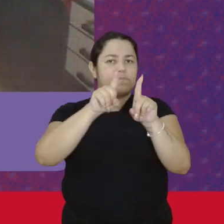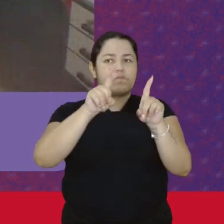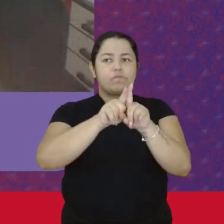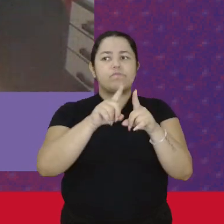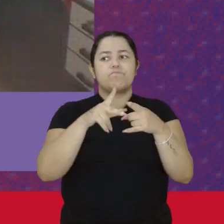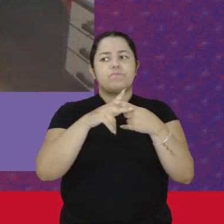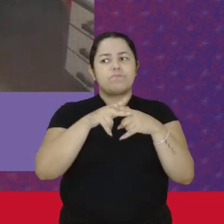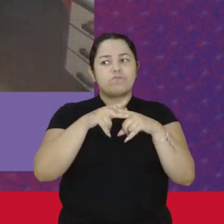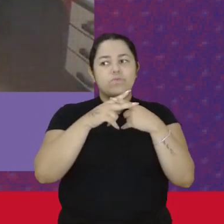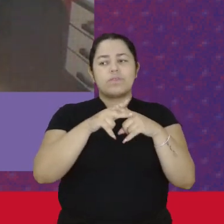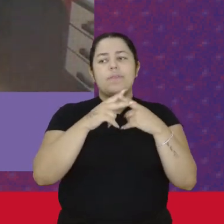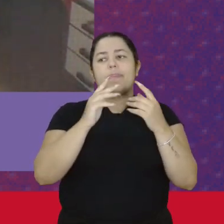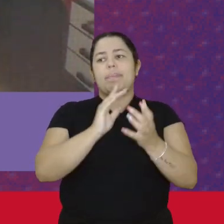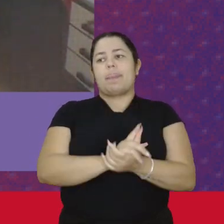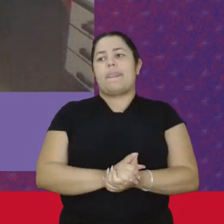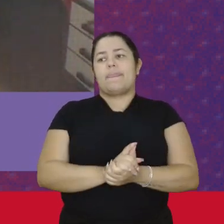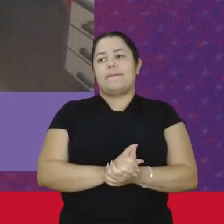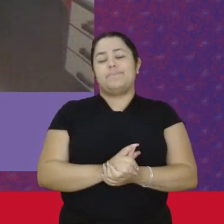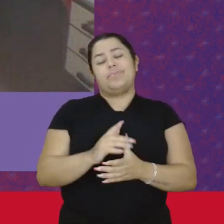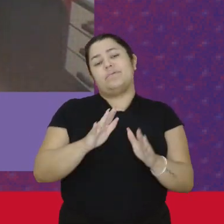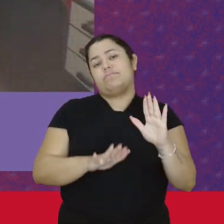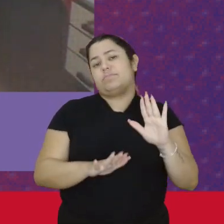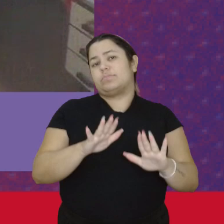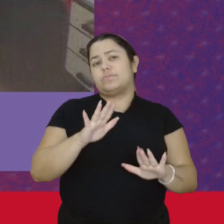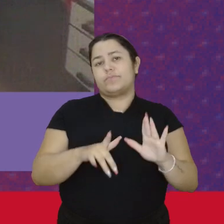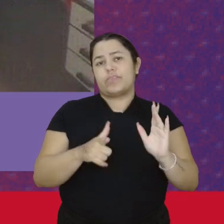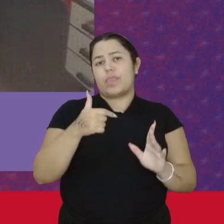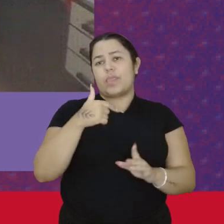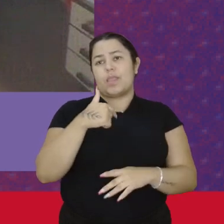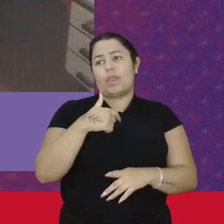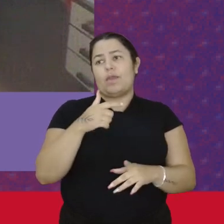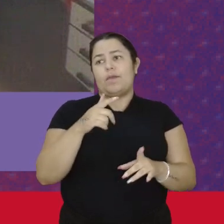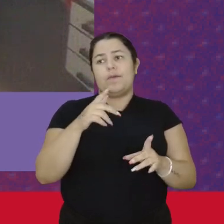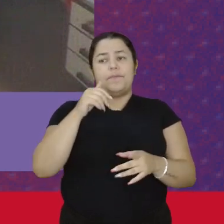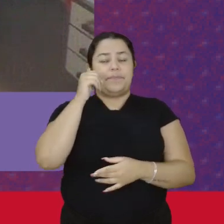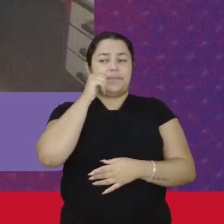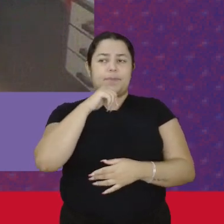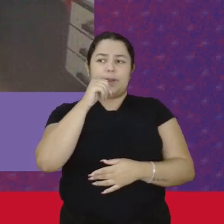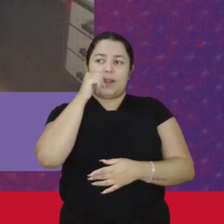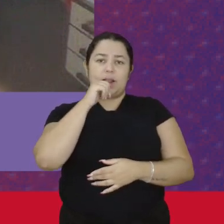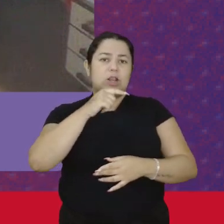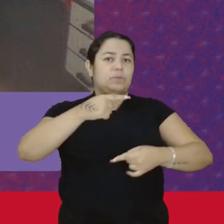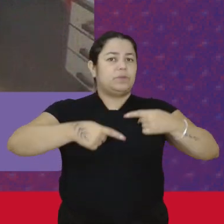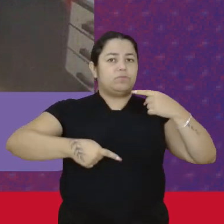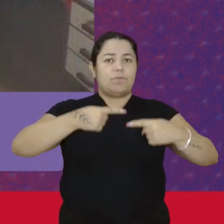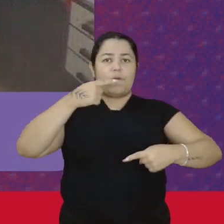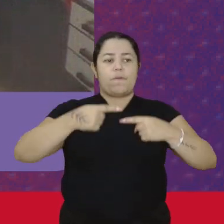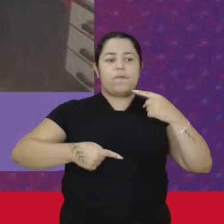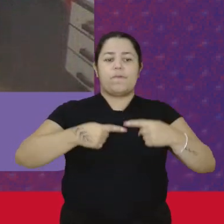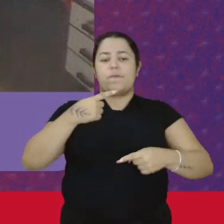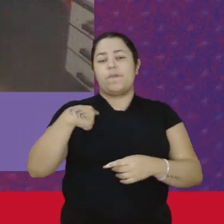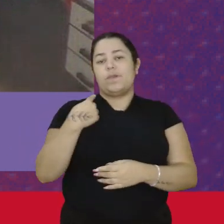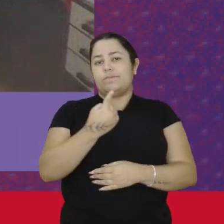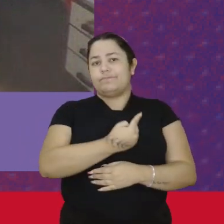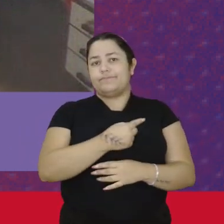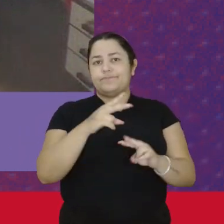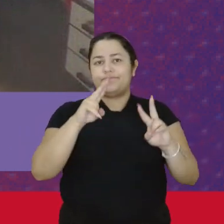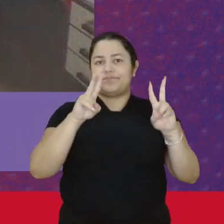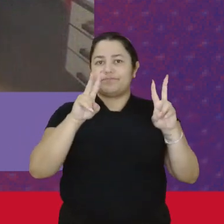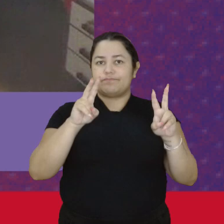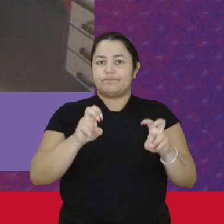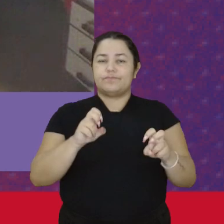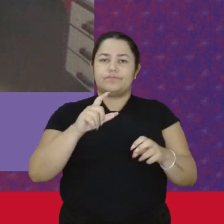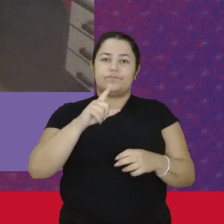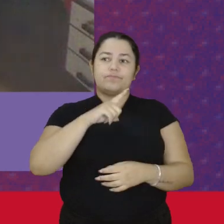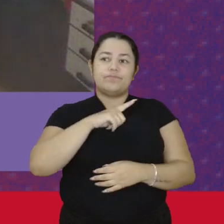Foi um pretexto. Eu talvez não fizesse reunião com mulheres para discutir nossos assuntos se não tivesse a